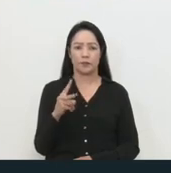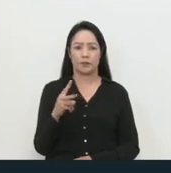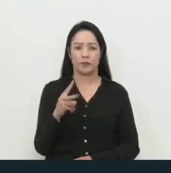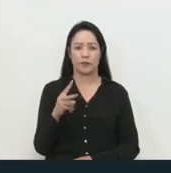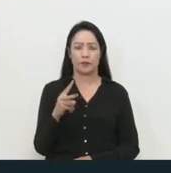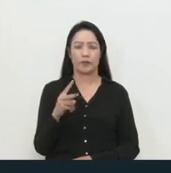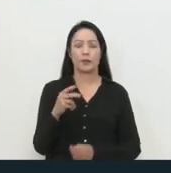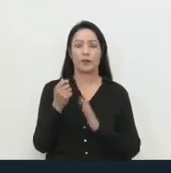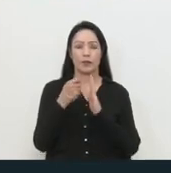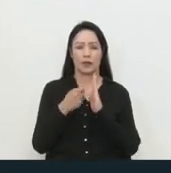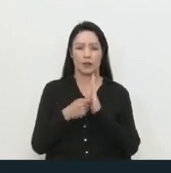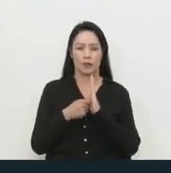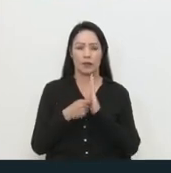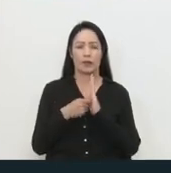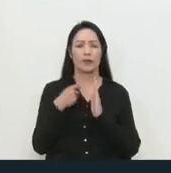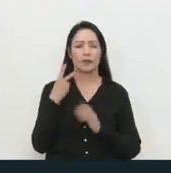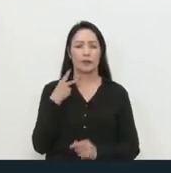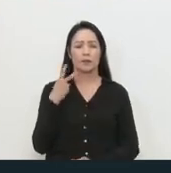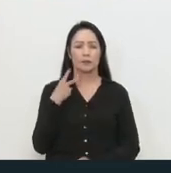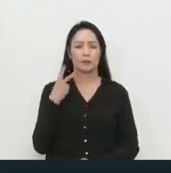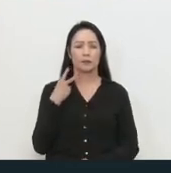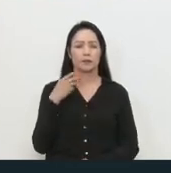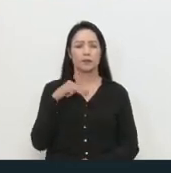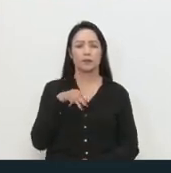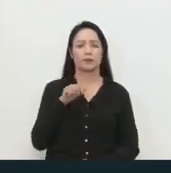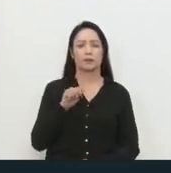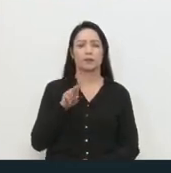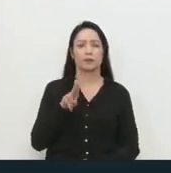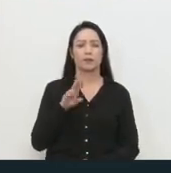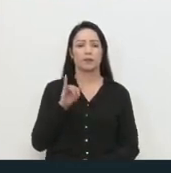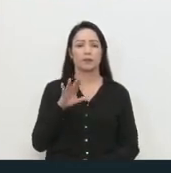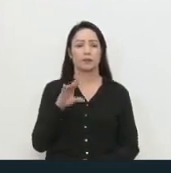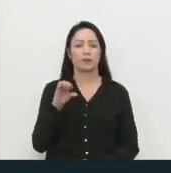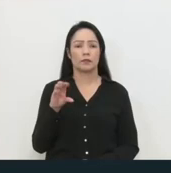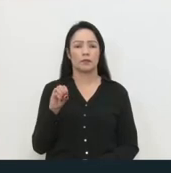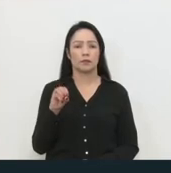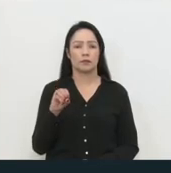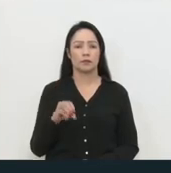autor Vereador Maurício brinquinho